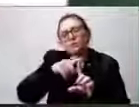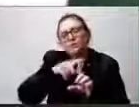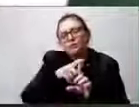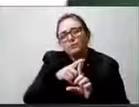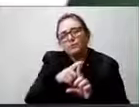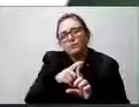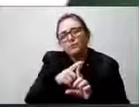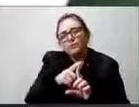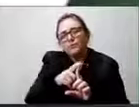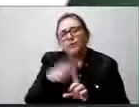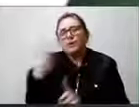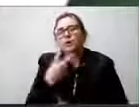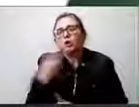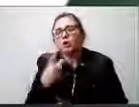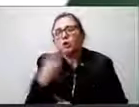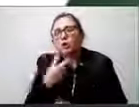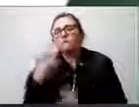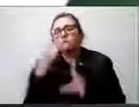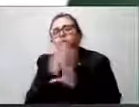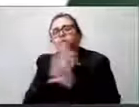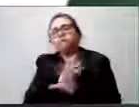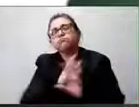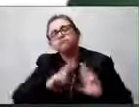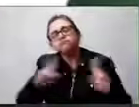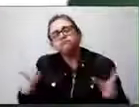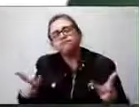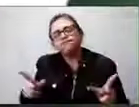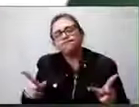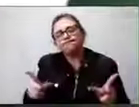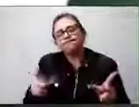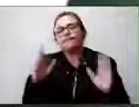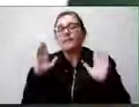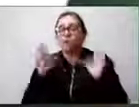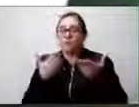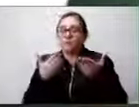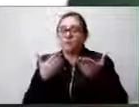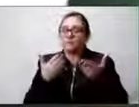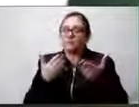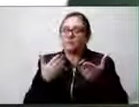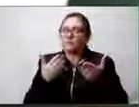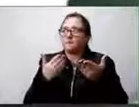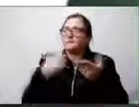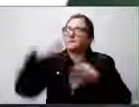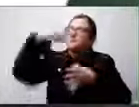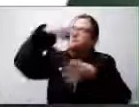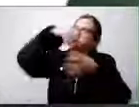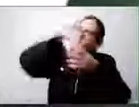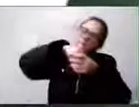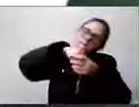São dois fenômenos completamente diferentes. Agora, dentro